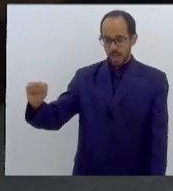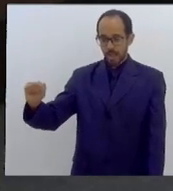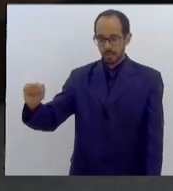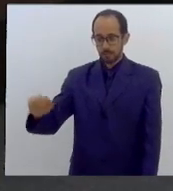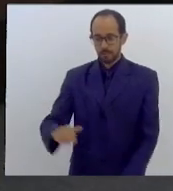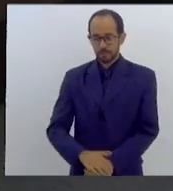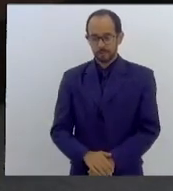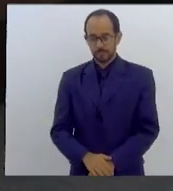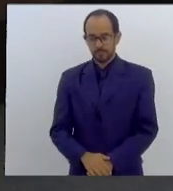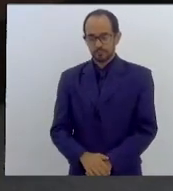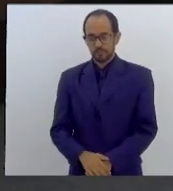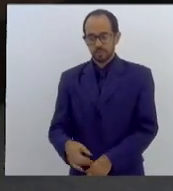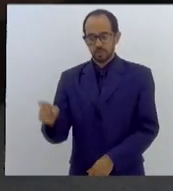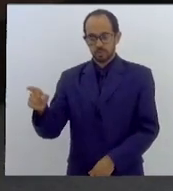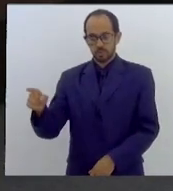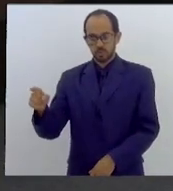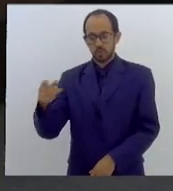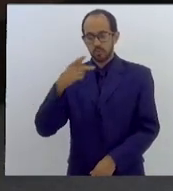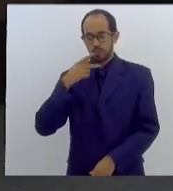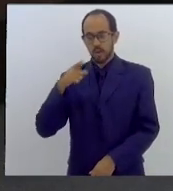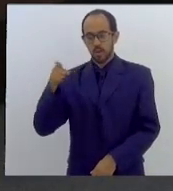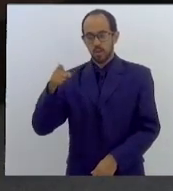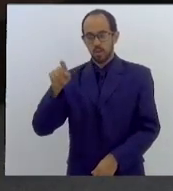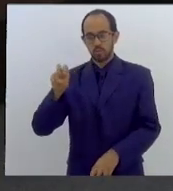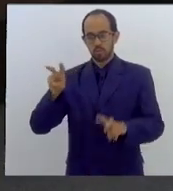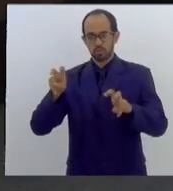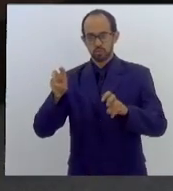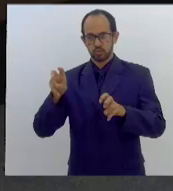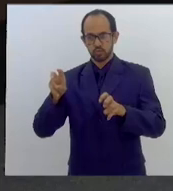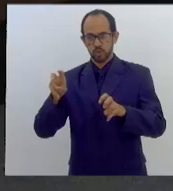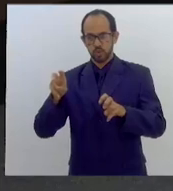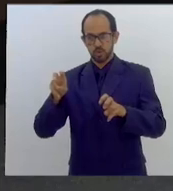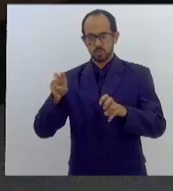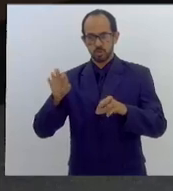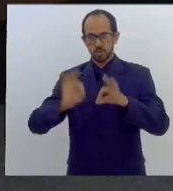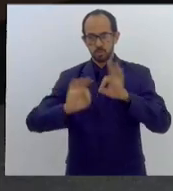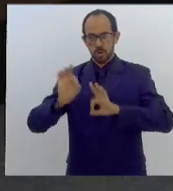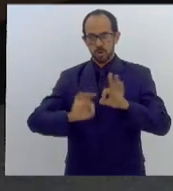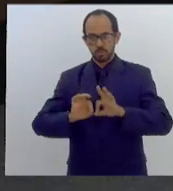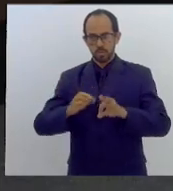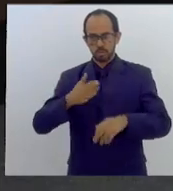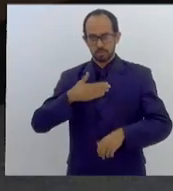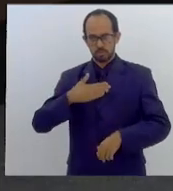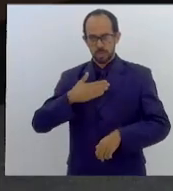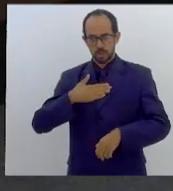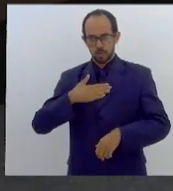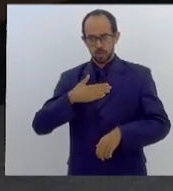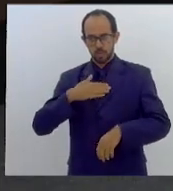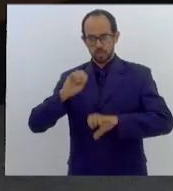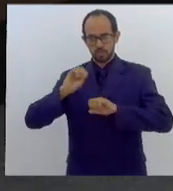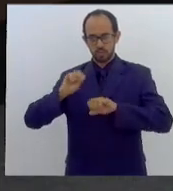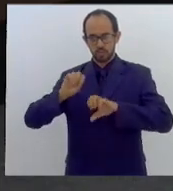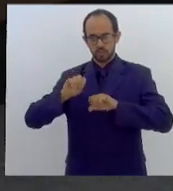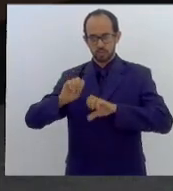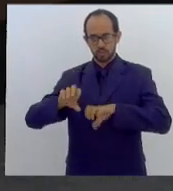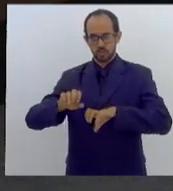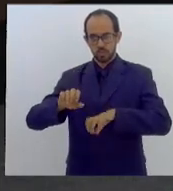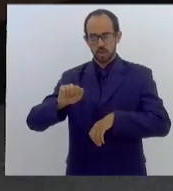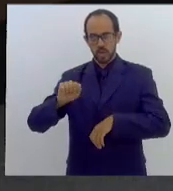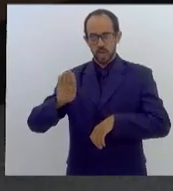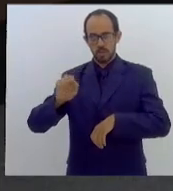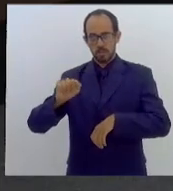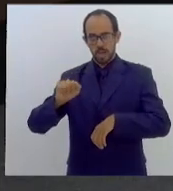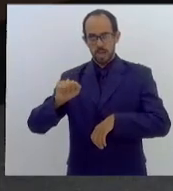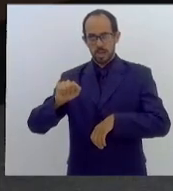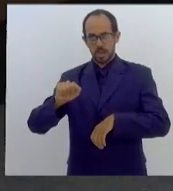me parece que isso que é a questão da inclusão do um projeto de minha autoria, a inclusão de ensino ABA no